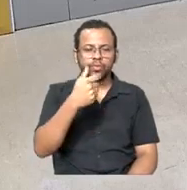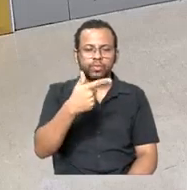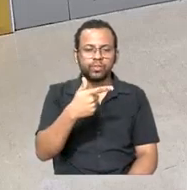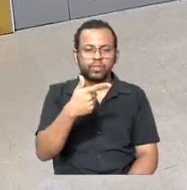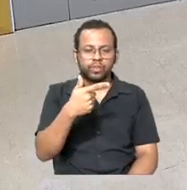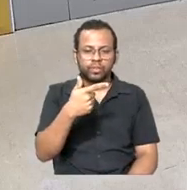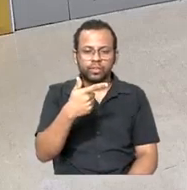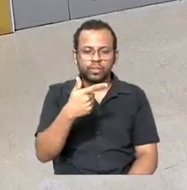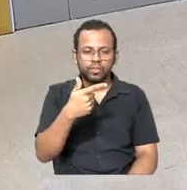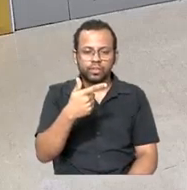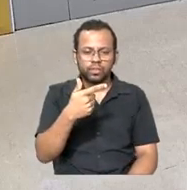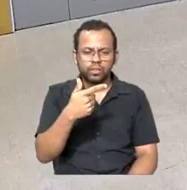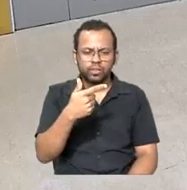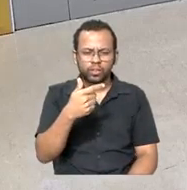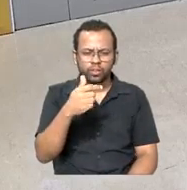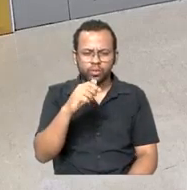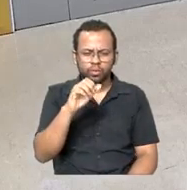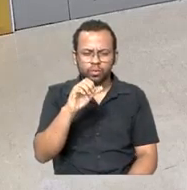sorteadas